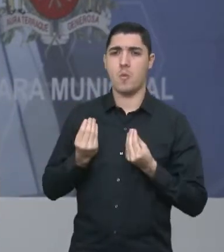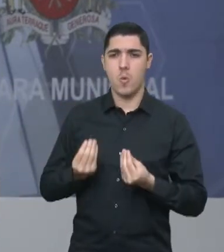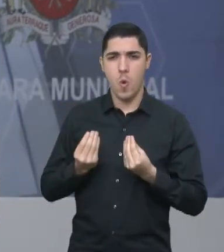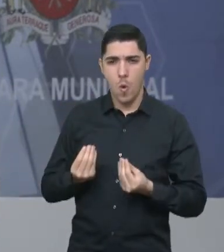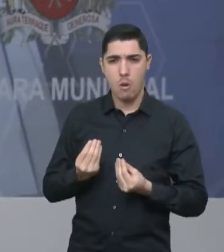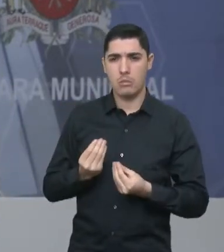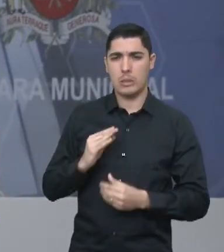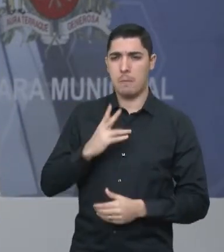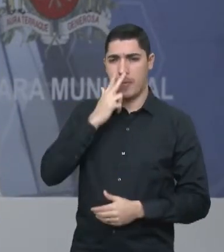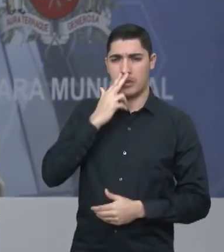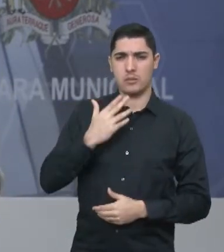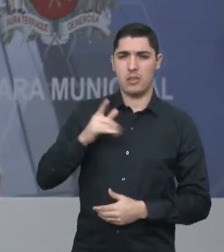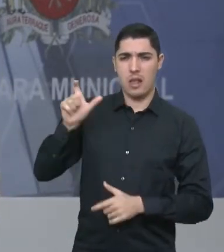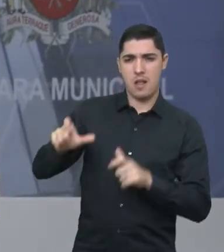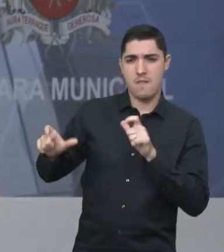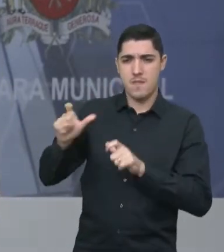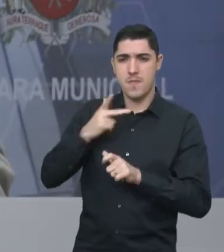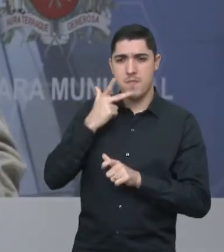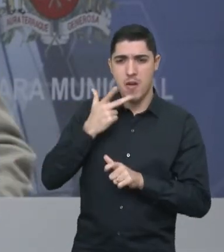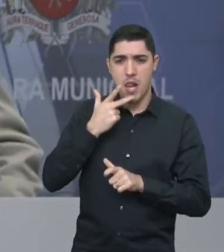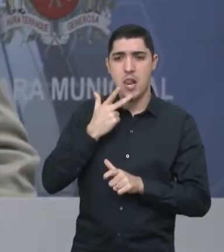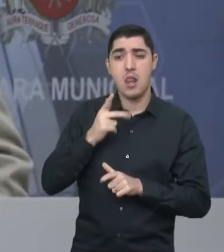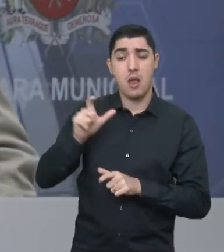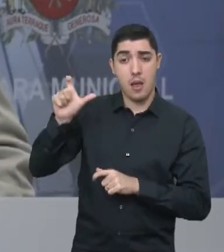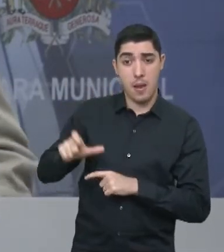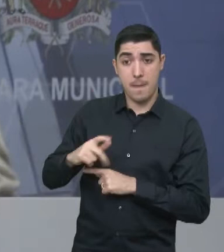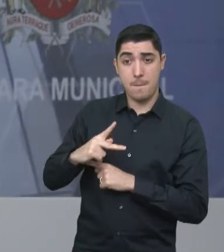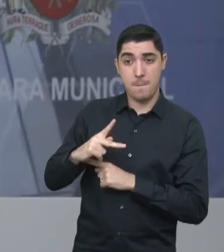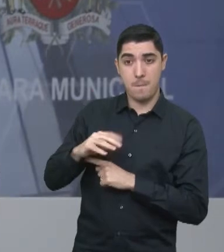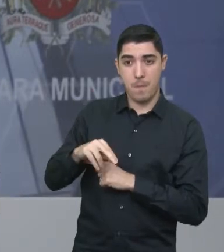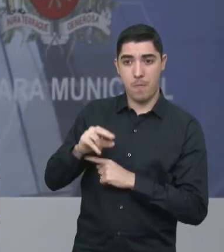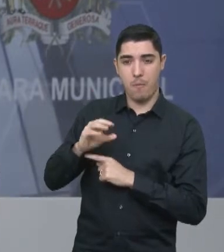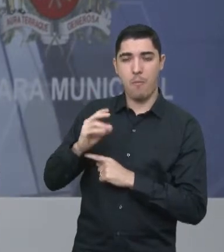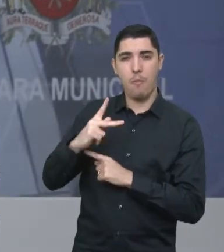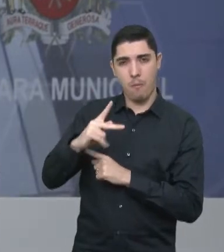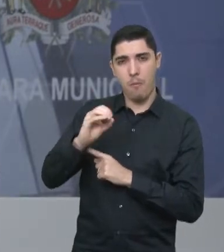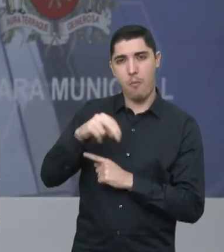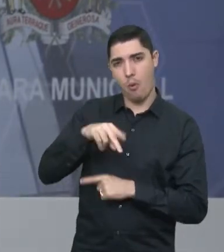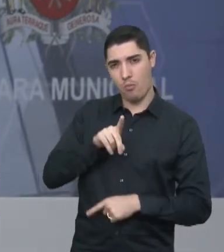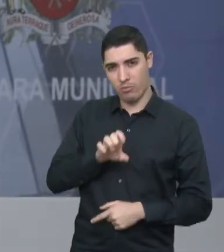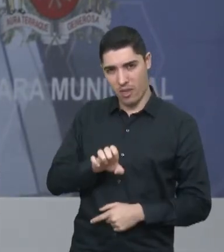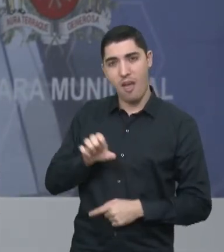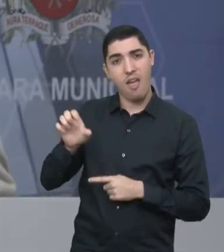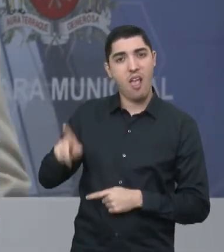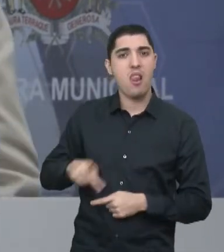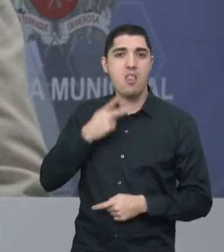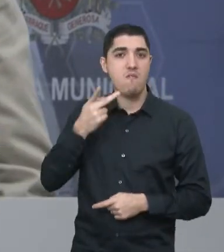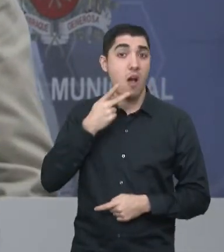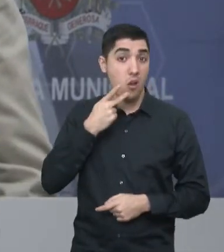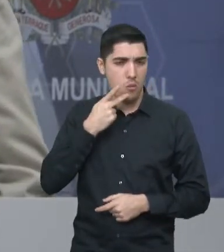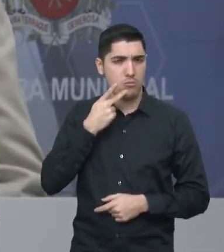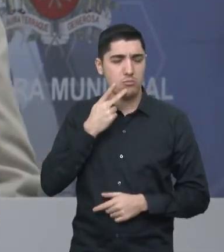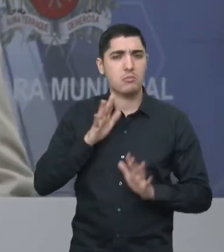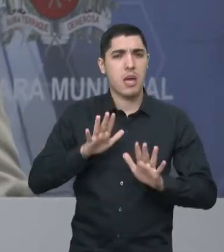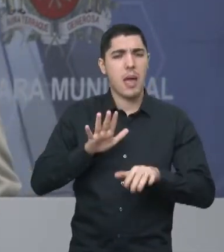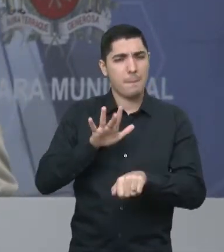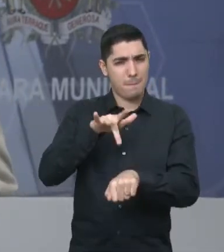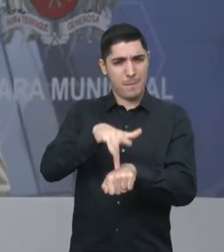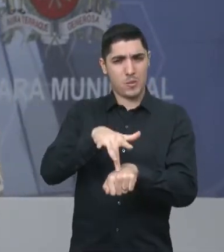algumas afirmações que o filósofo colocou em seus textos, né? Ele primeiro deu o absurdo de